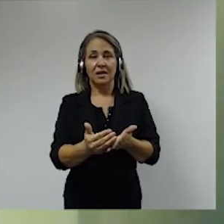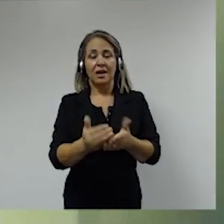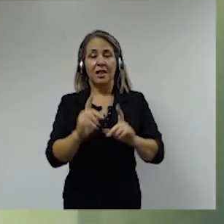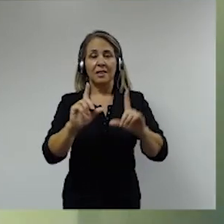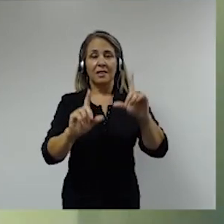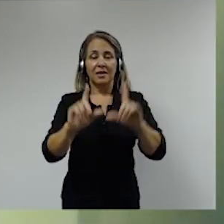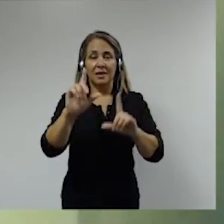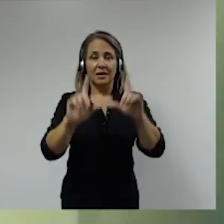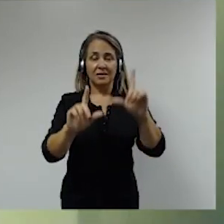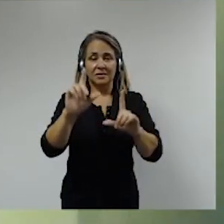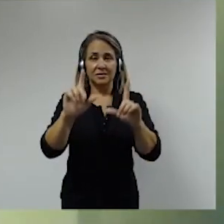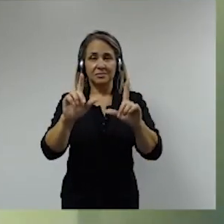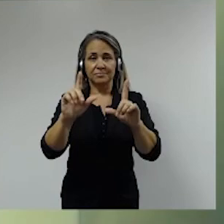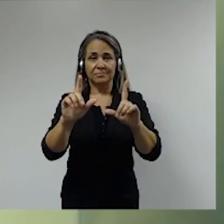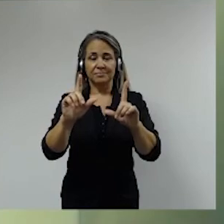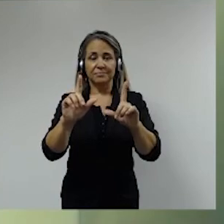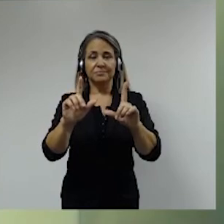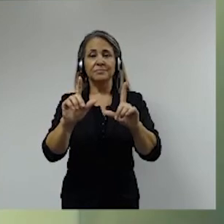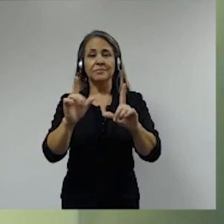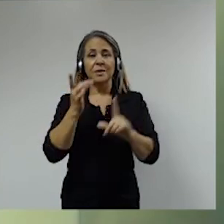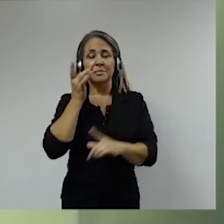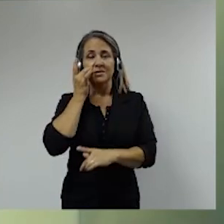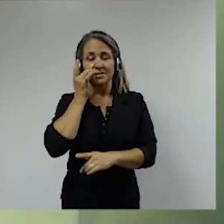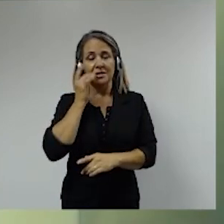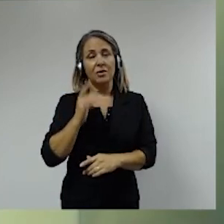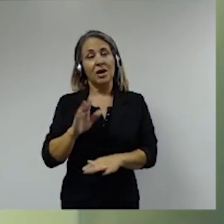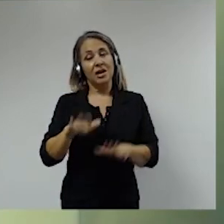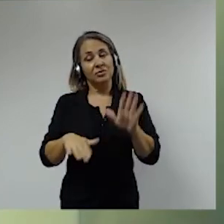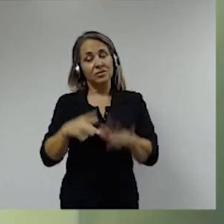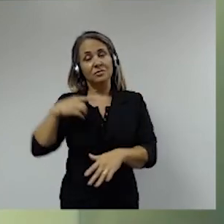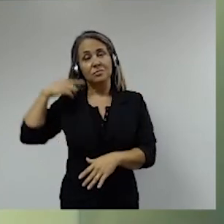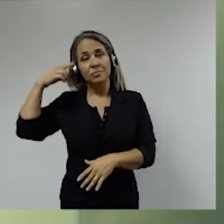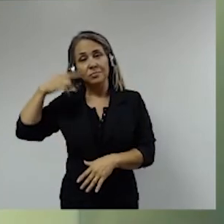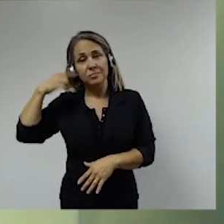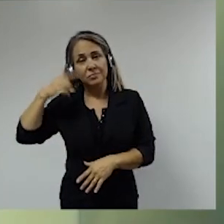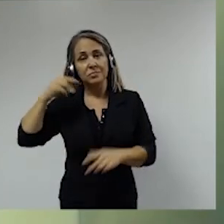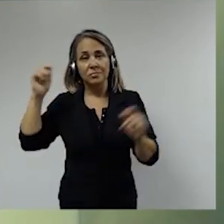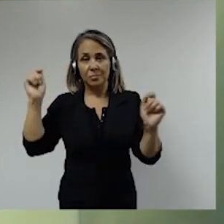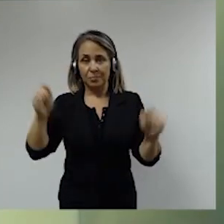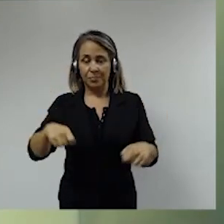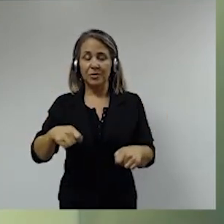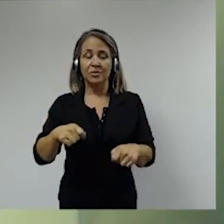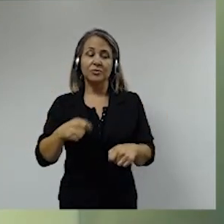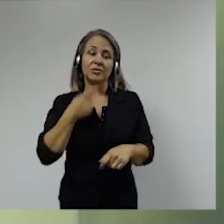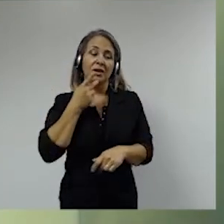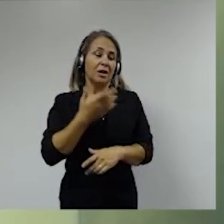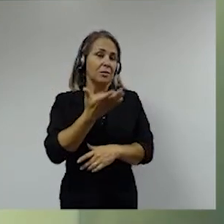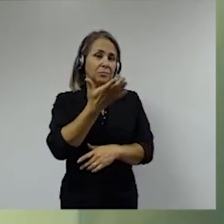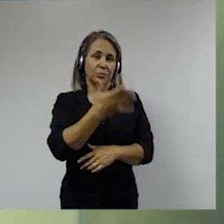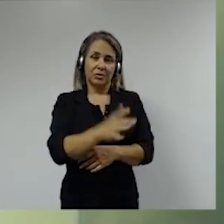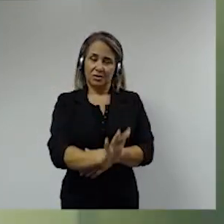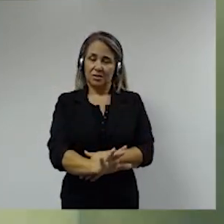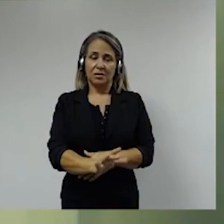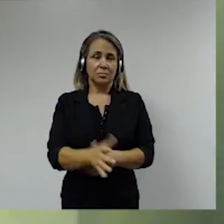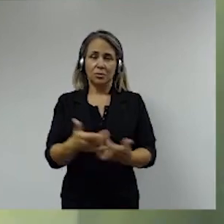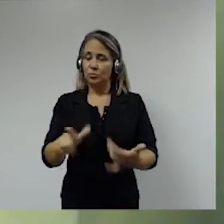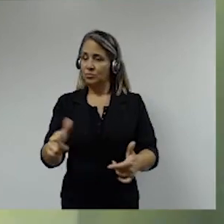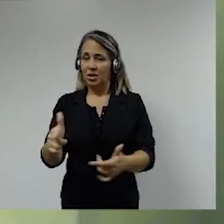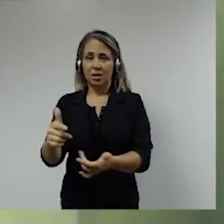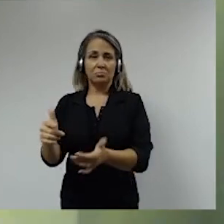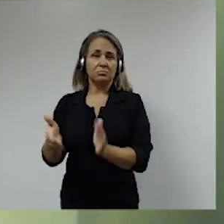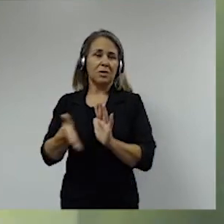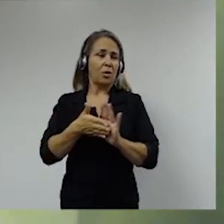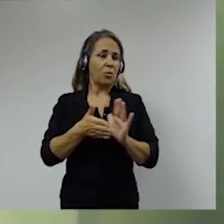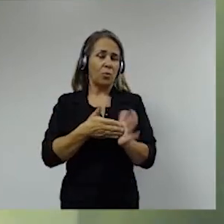telepresencial. Importante. O advogado, muitas vezes, ele pode até requerer, olha, não quero, não vai ter